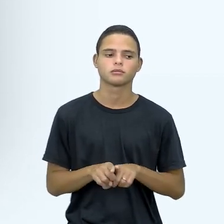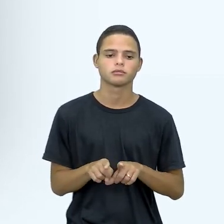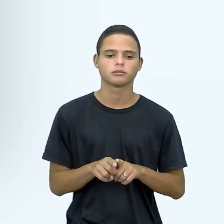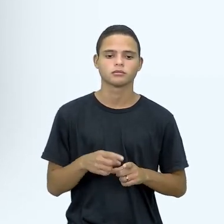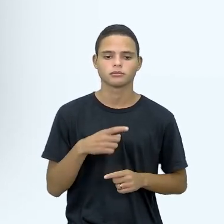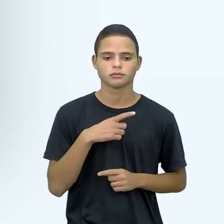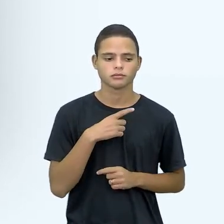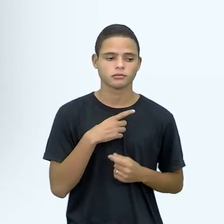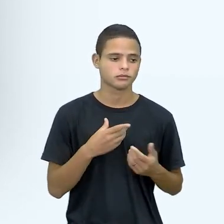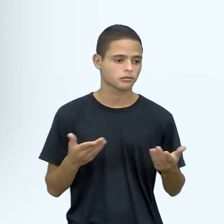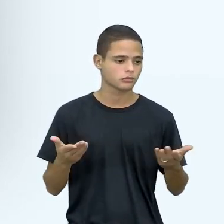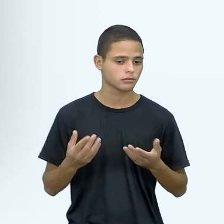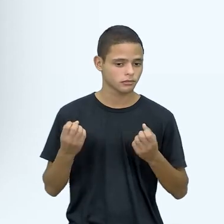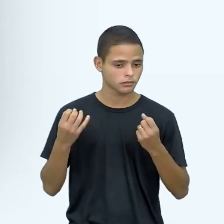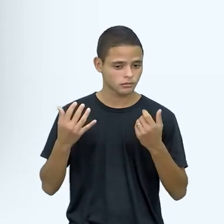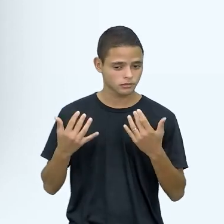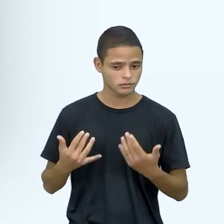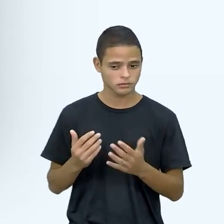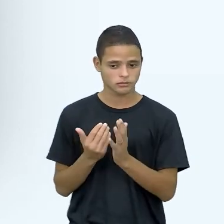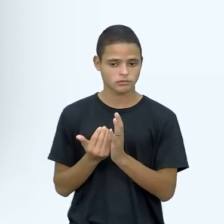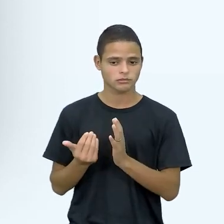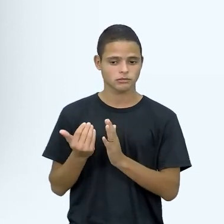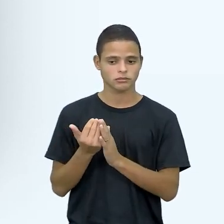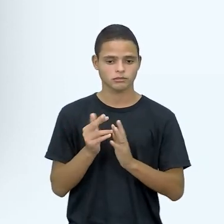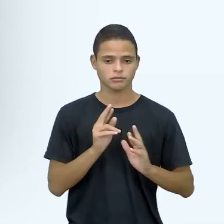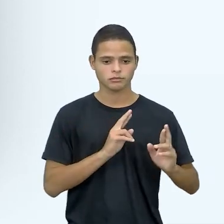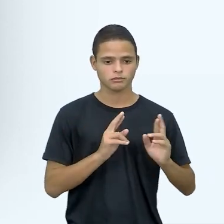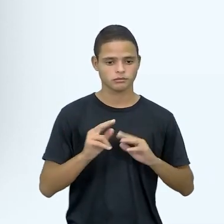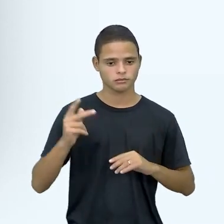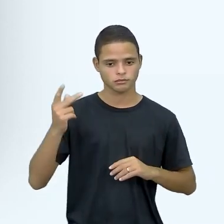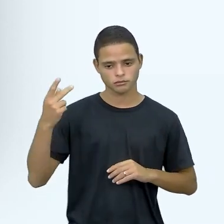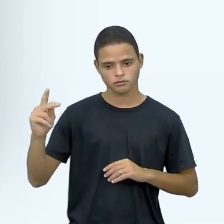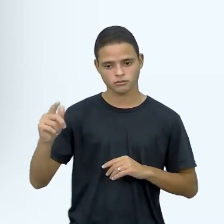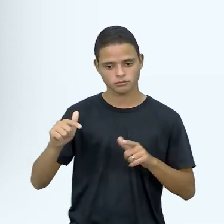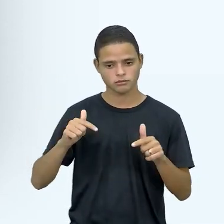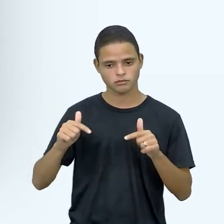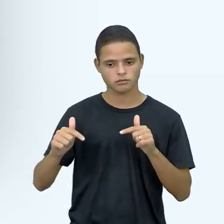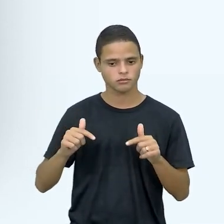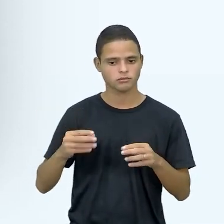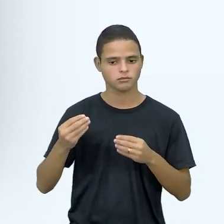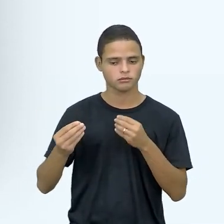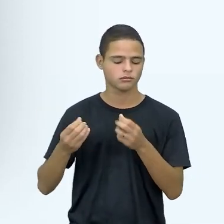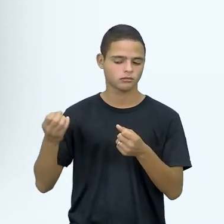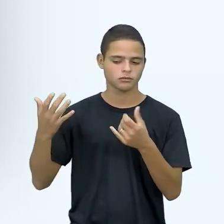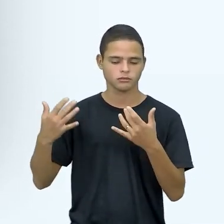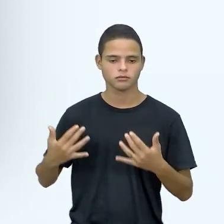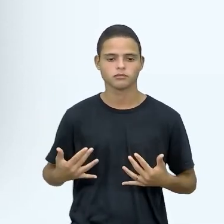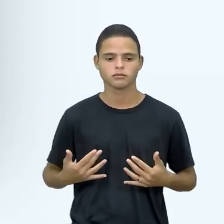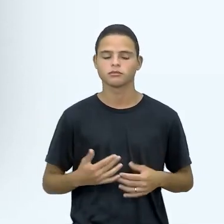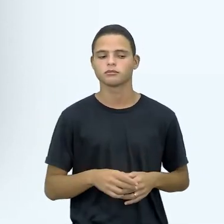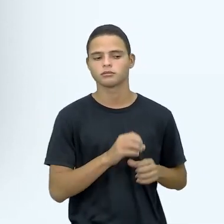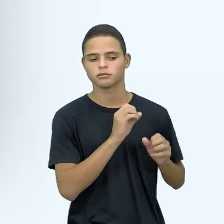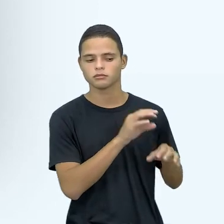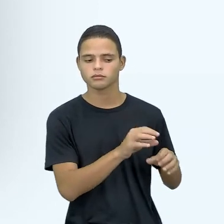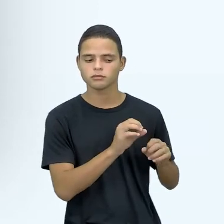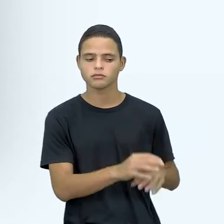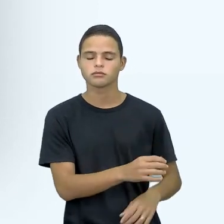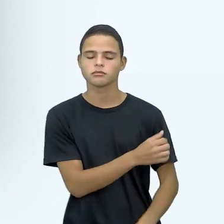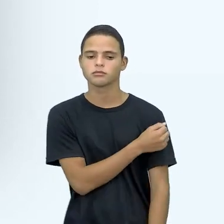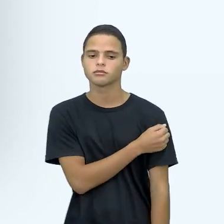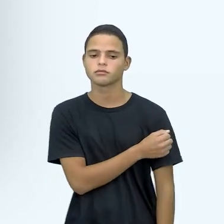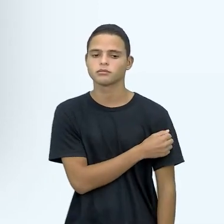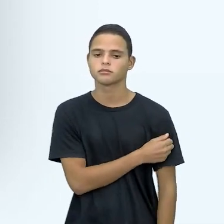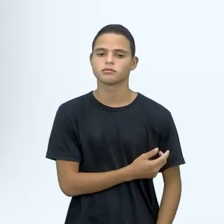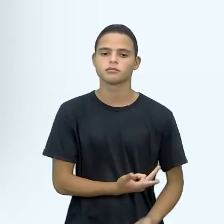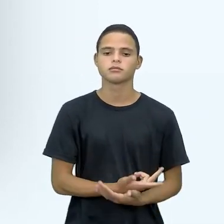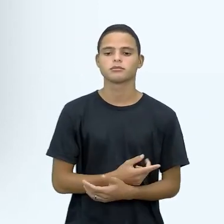então, agora falando um pouquinho mais aí a respeito do seu próprio trabalho, né, conta um pouquinho aí para os nossos estudantes, que eles devem